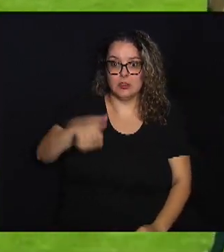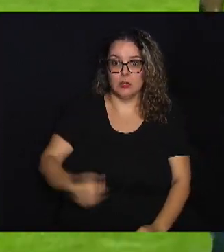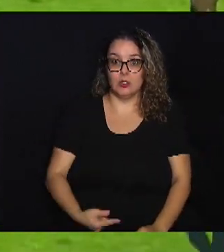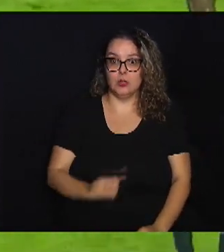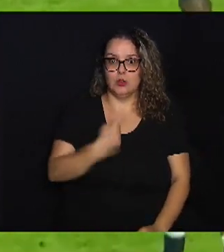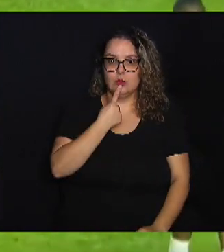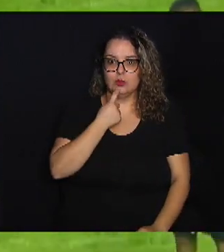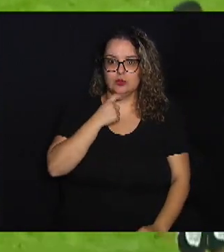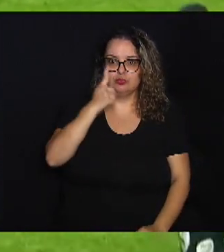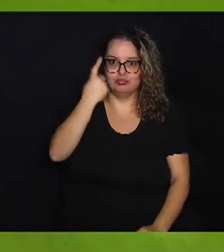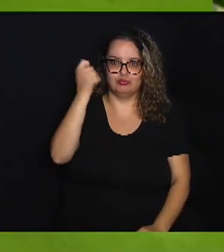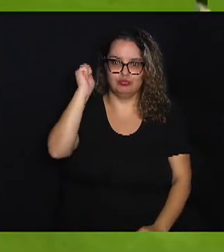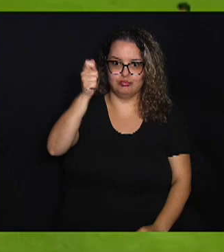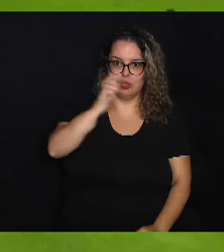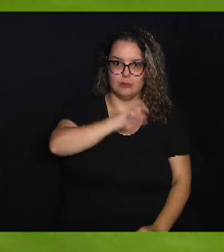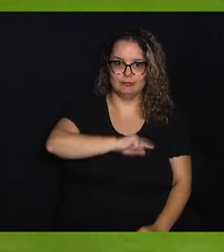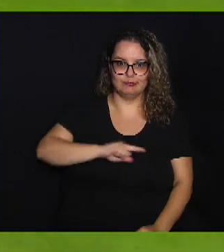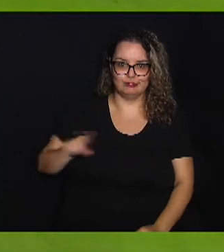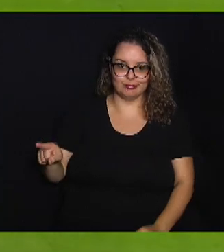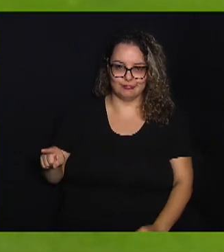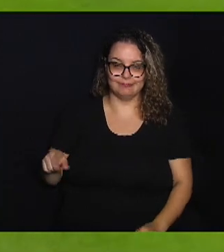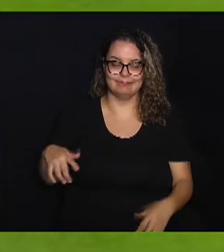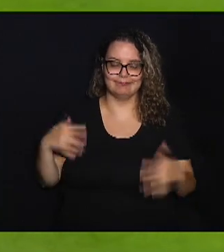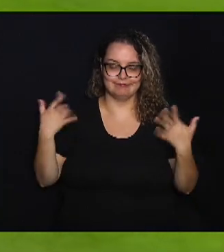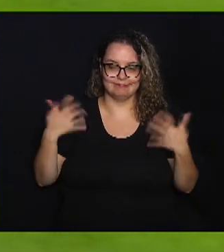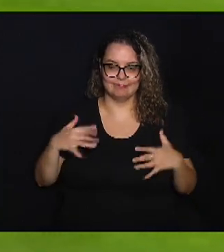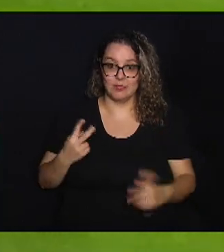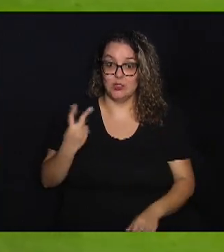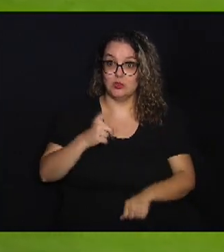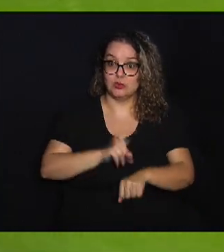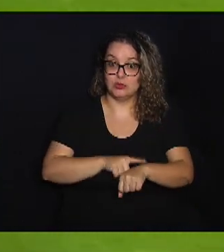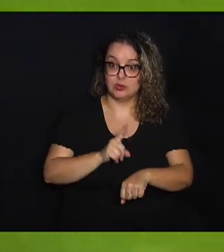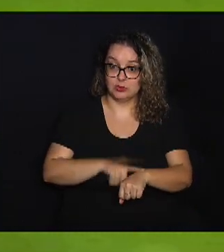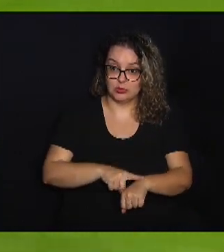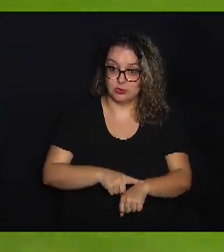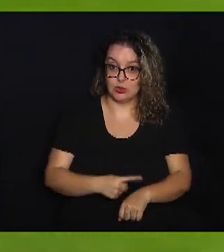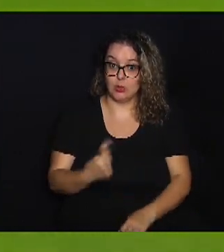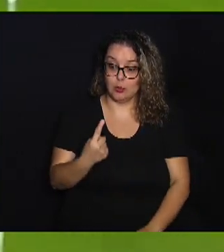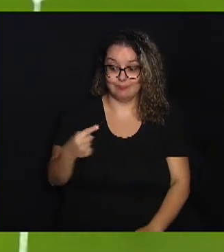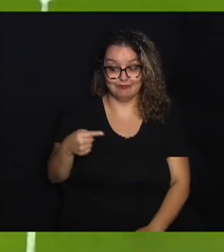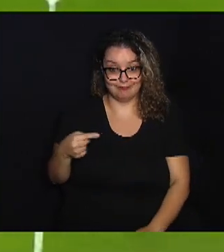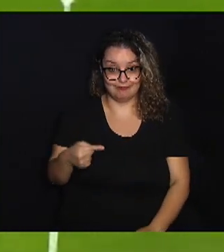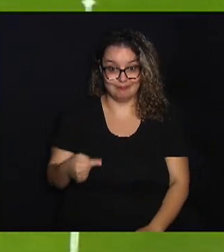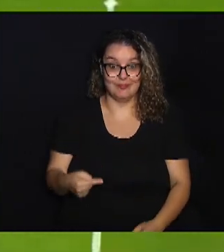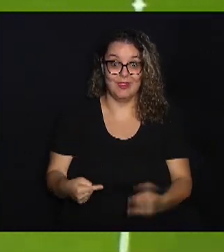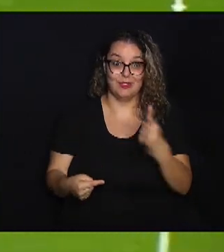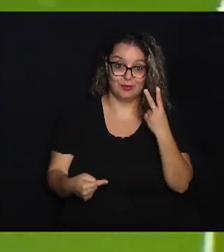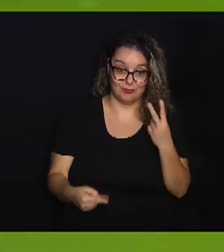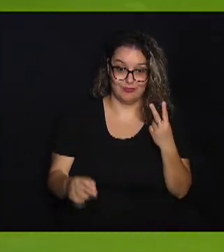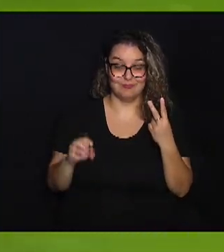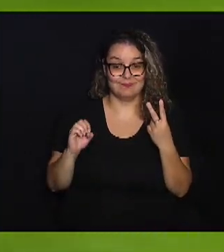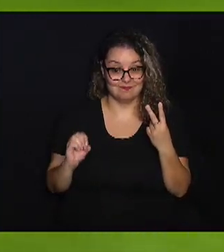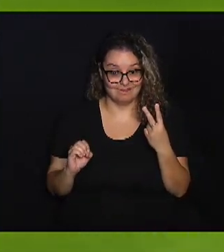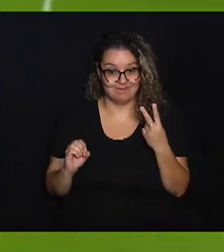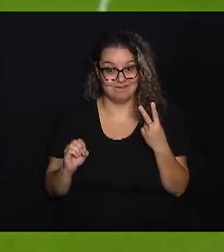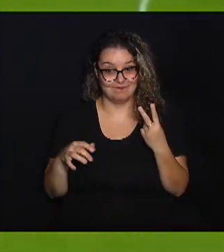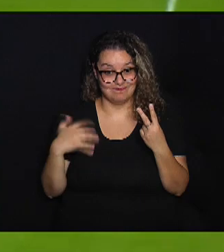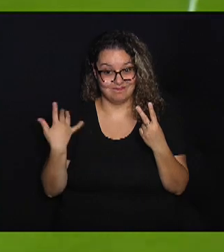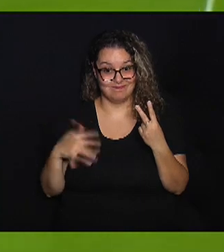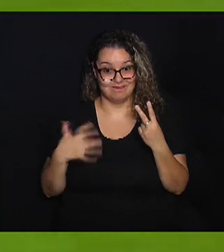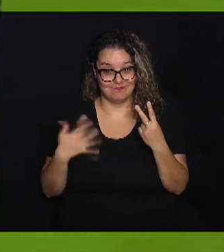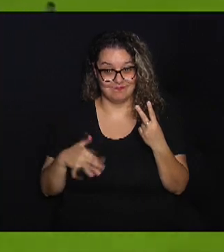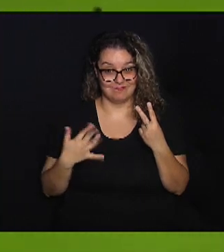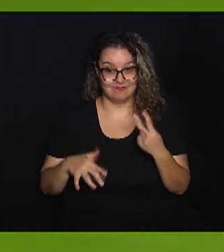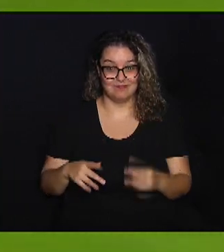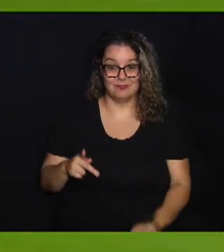foi expulso. O segundo tempo, então, foi com 1-a- e 2-0 no placar. Patati